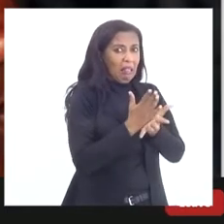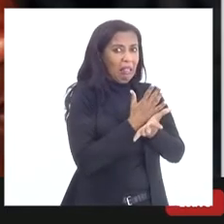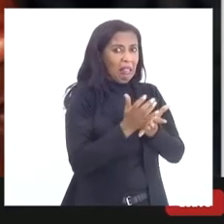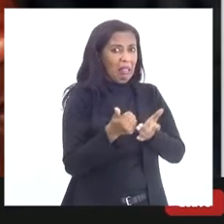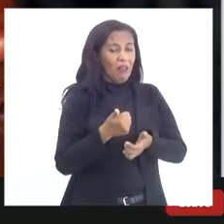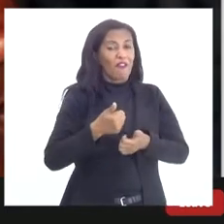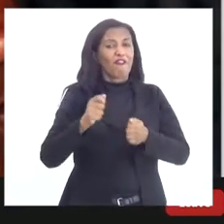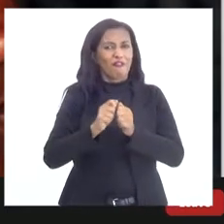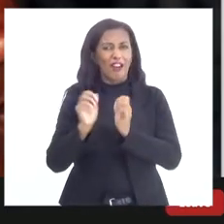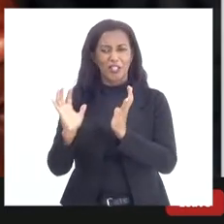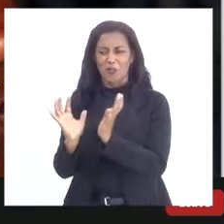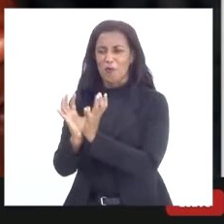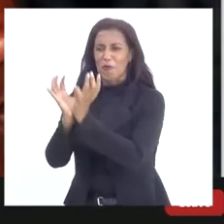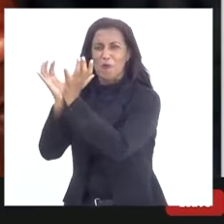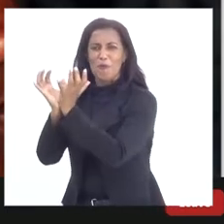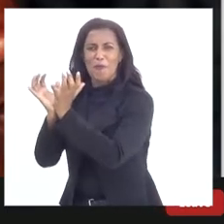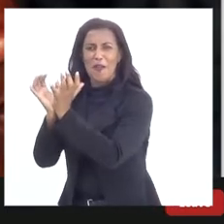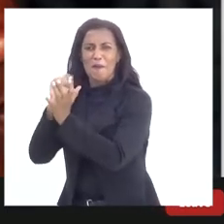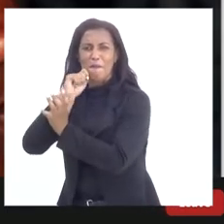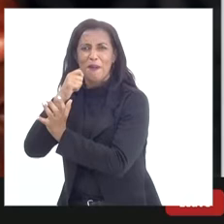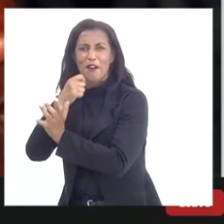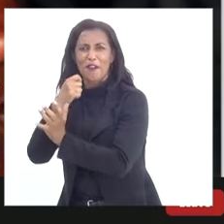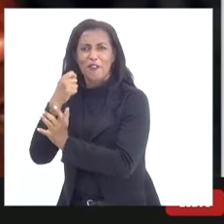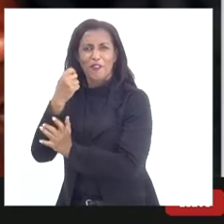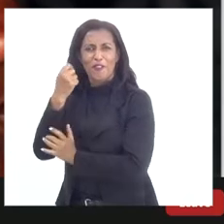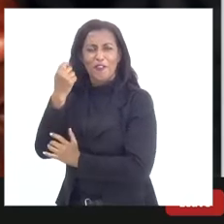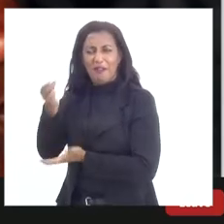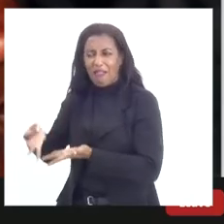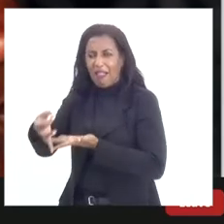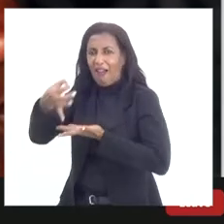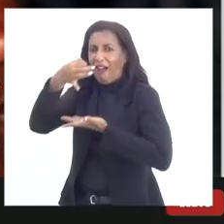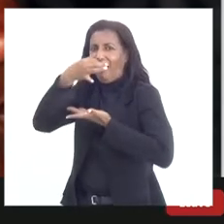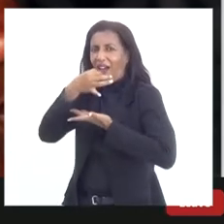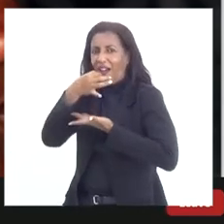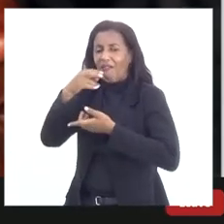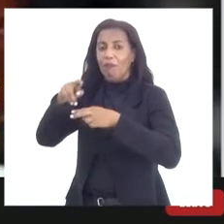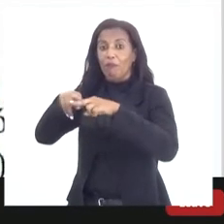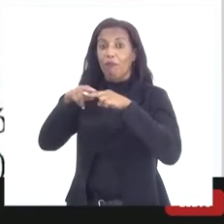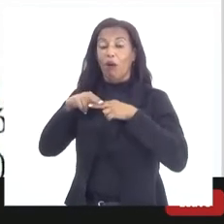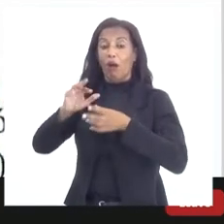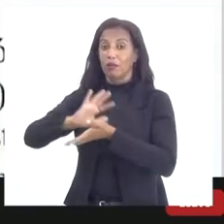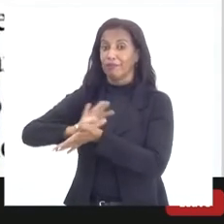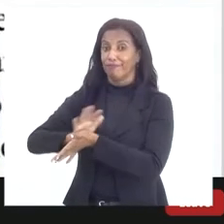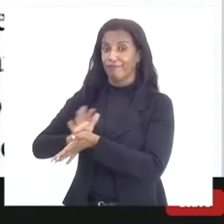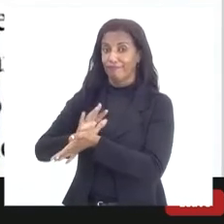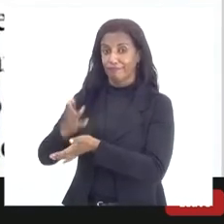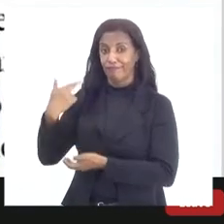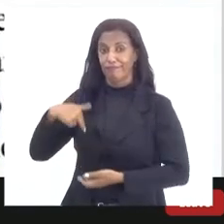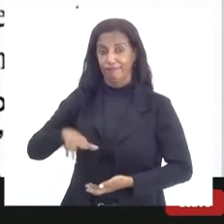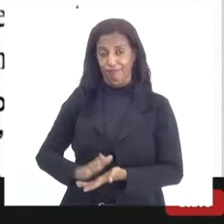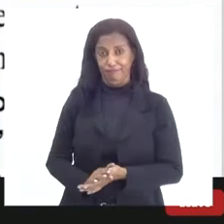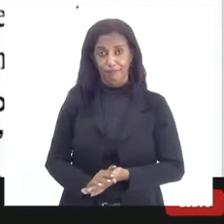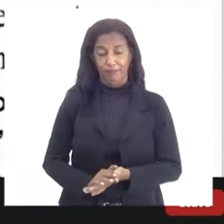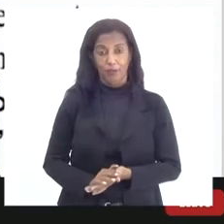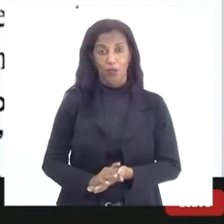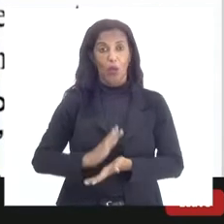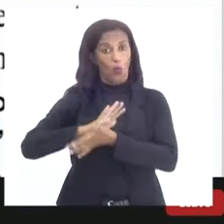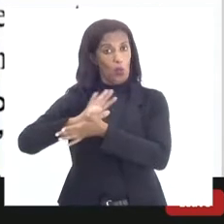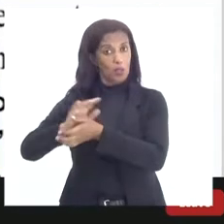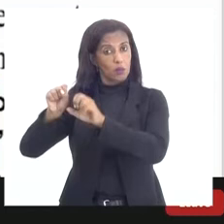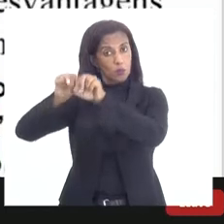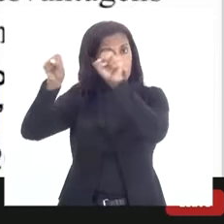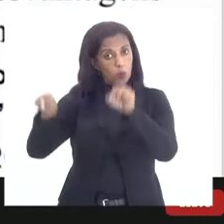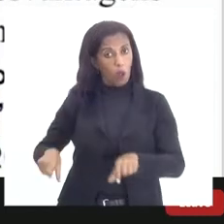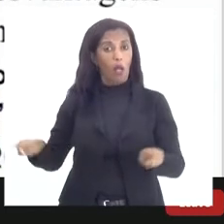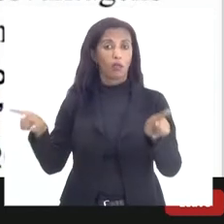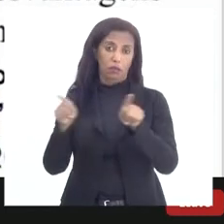primeira comunhão, né? Escondem suas marcas da iniciação por causa do racismo religioso. O racismo estrutural, a gente sabe, é